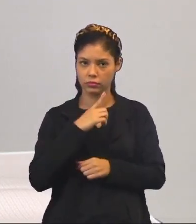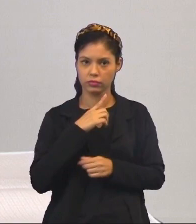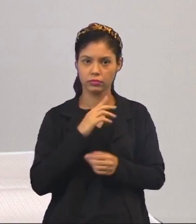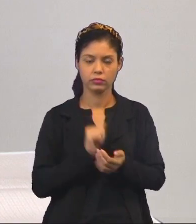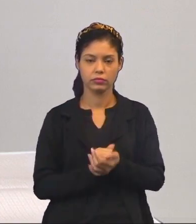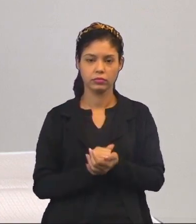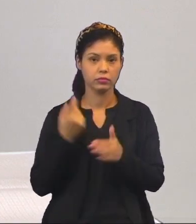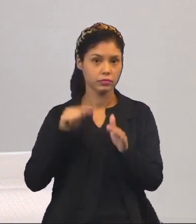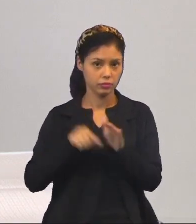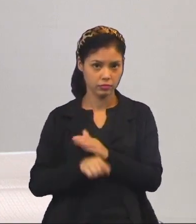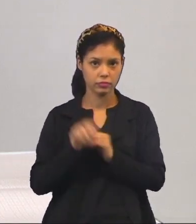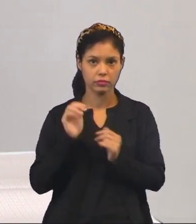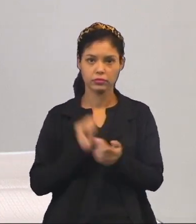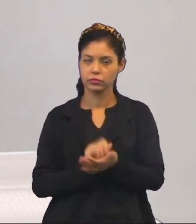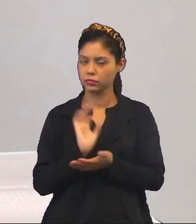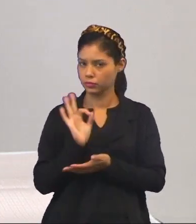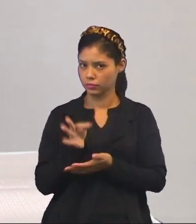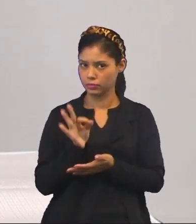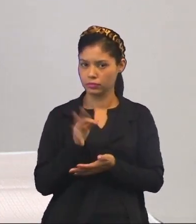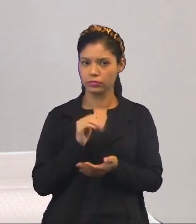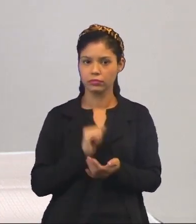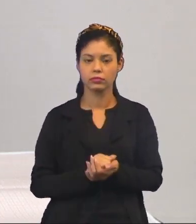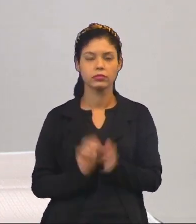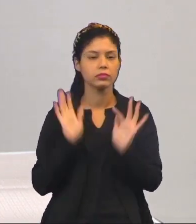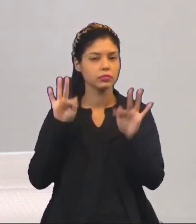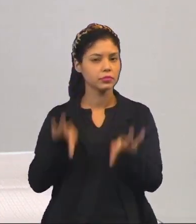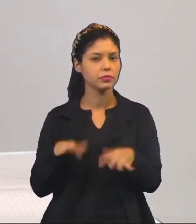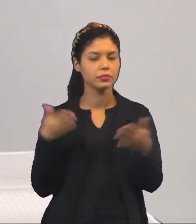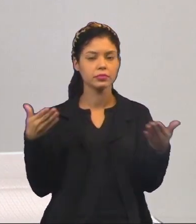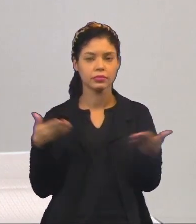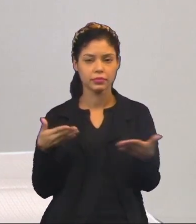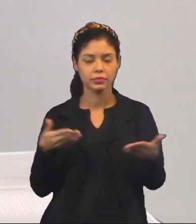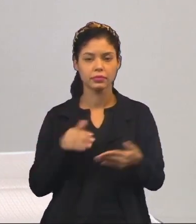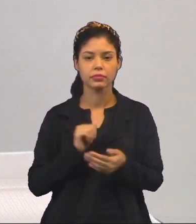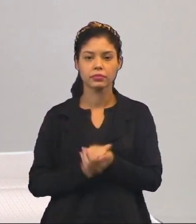do lado de dentro. Certinho? Nós vamos finalizar